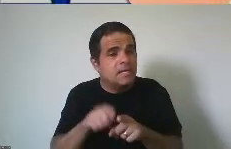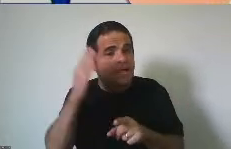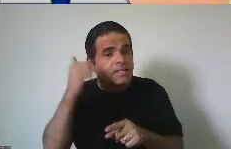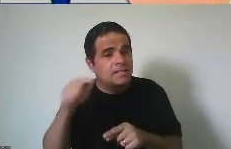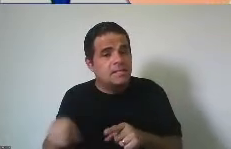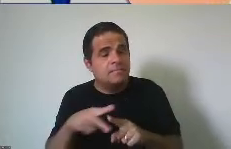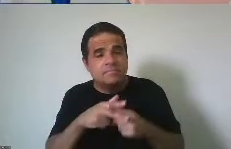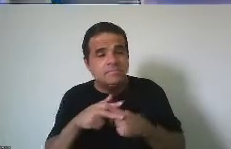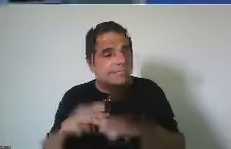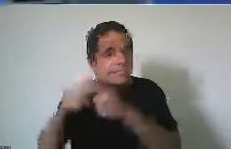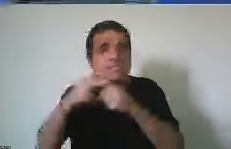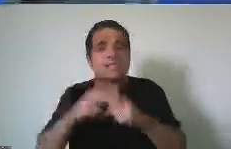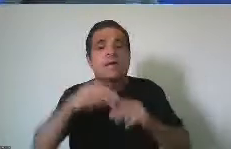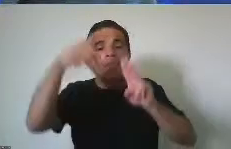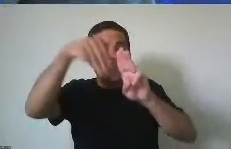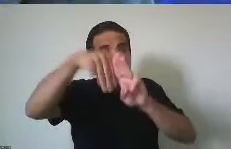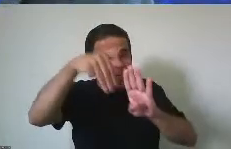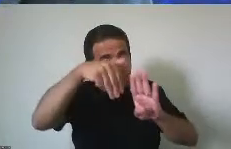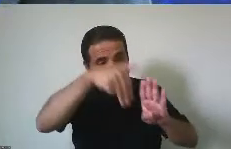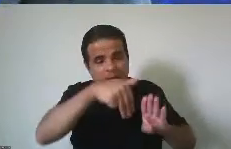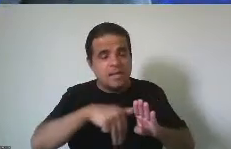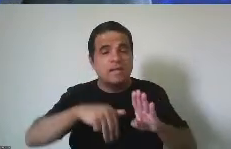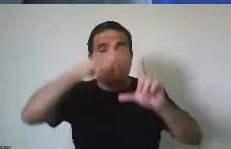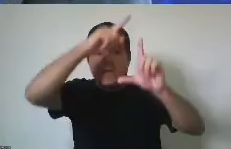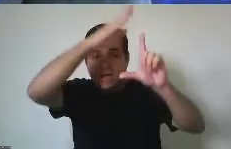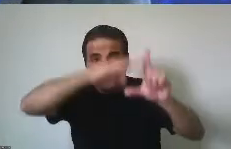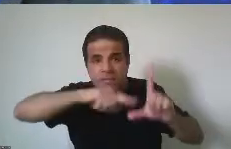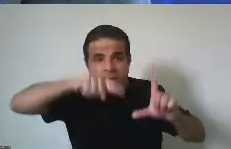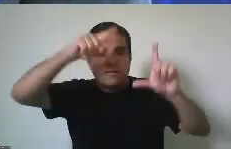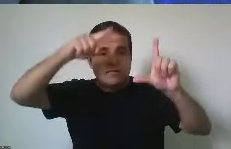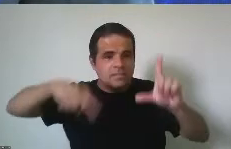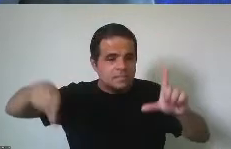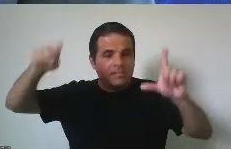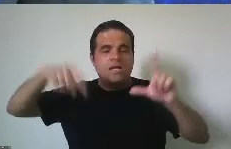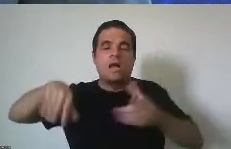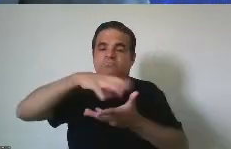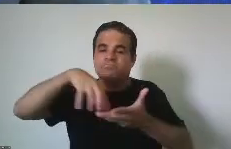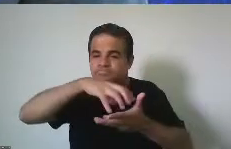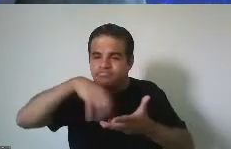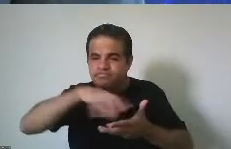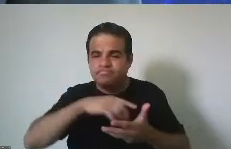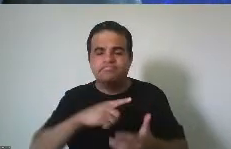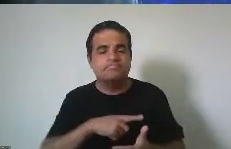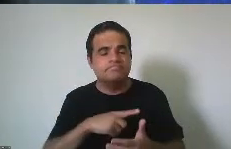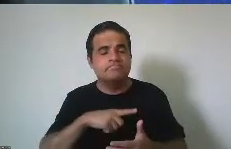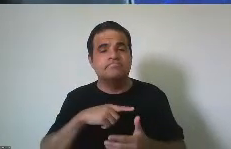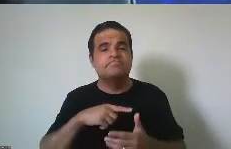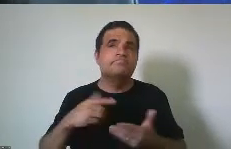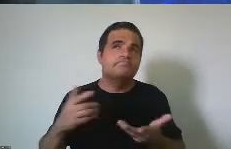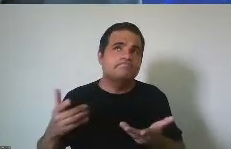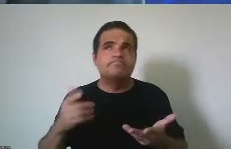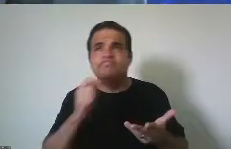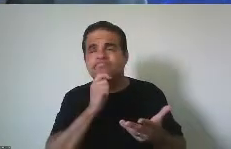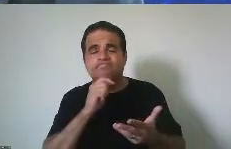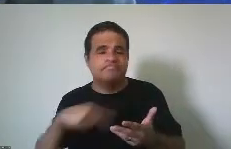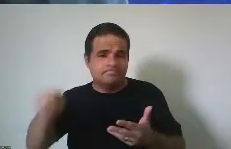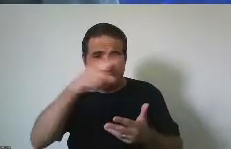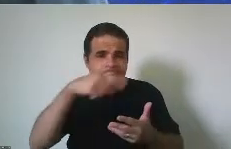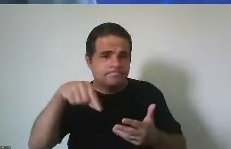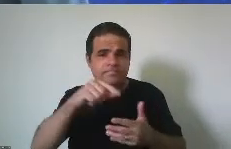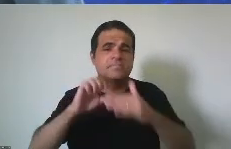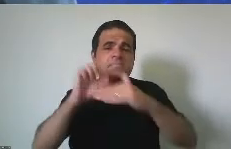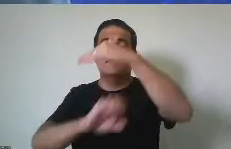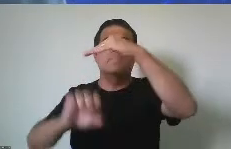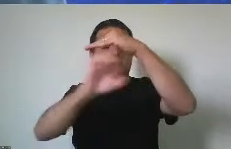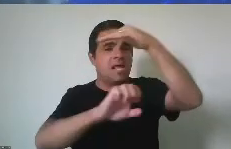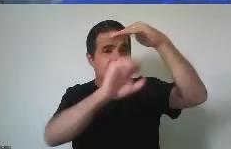para determinar uma curva eficiência média setorial né uma fronteira eficiência donde empresas